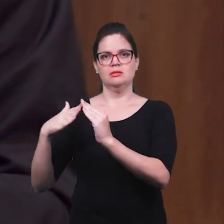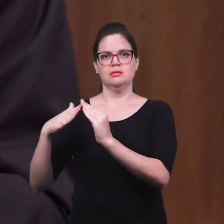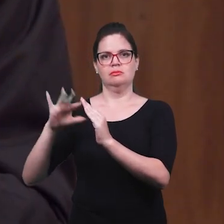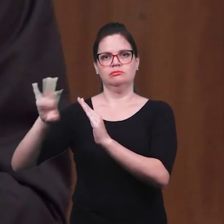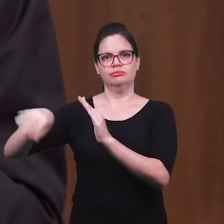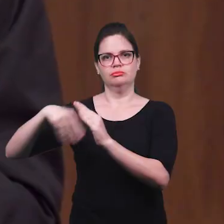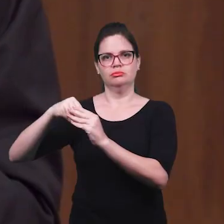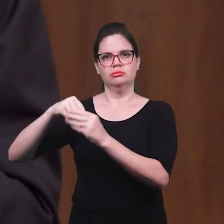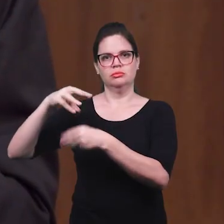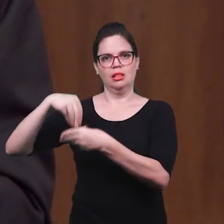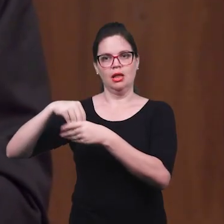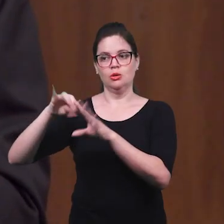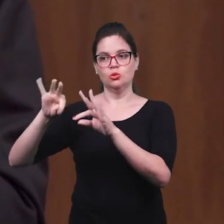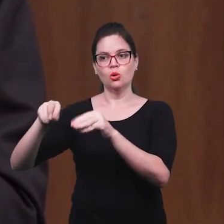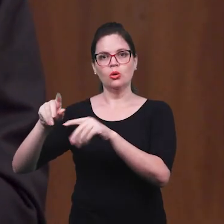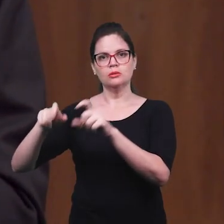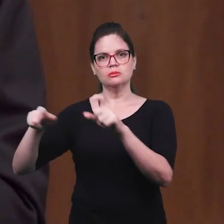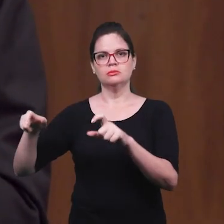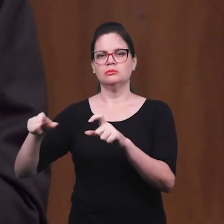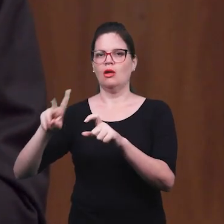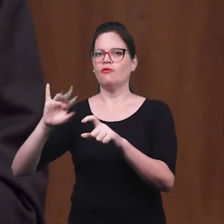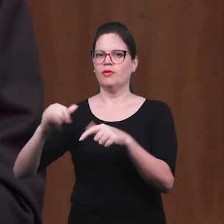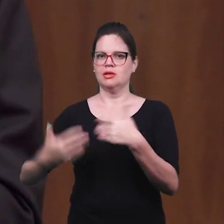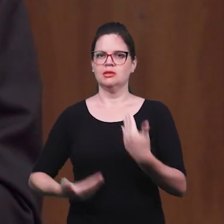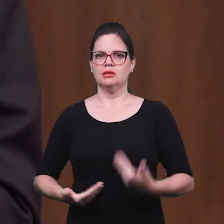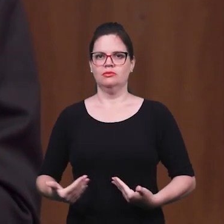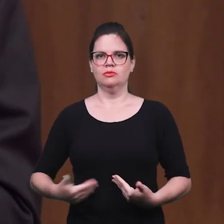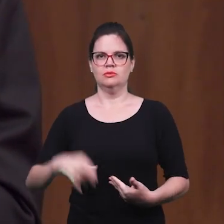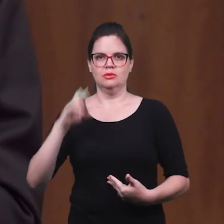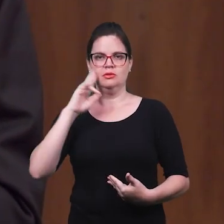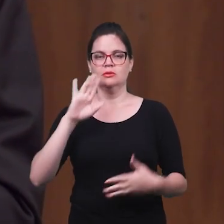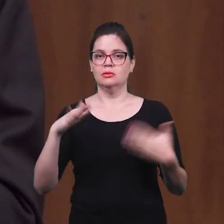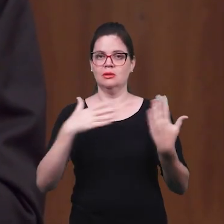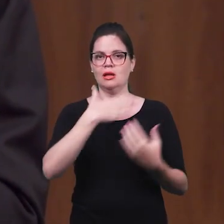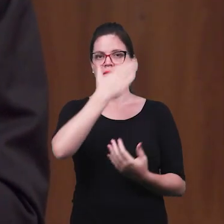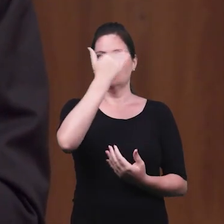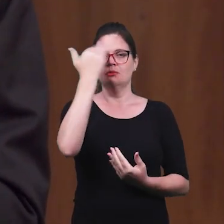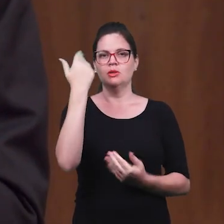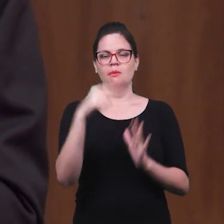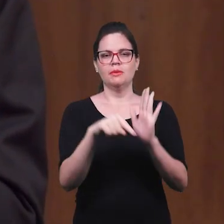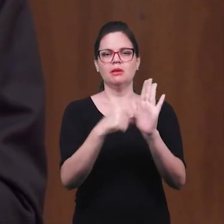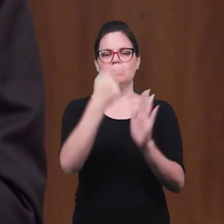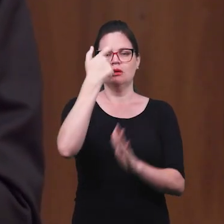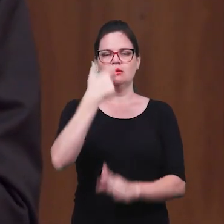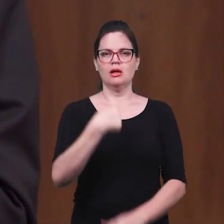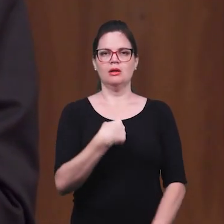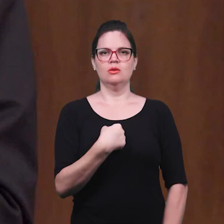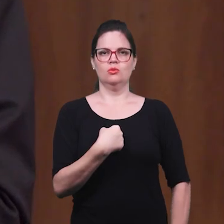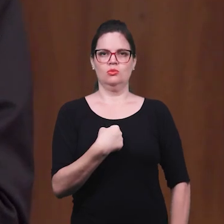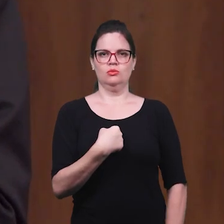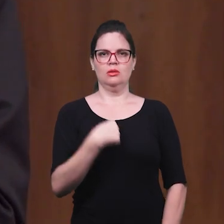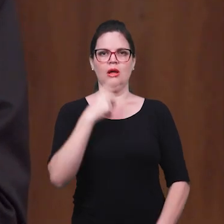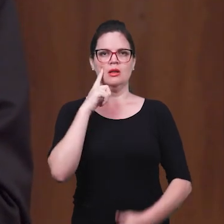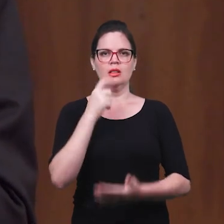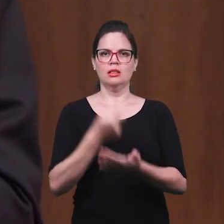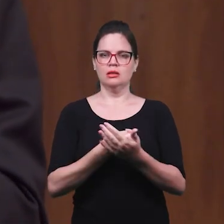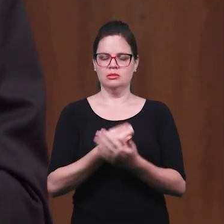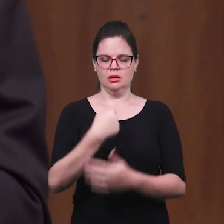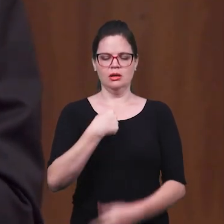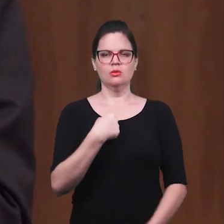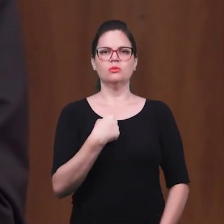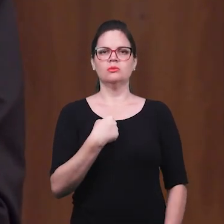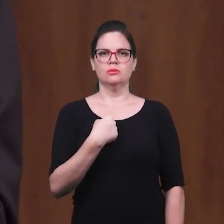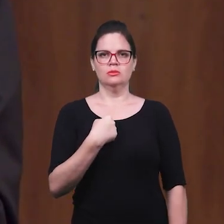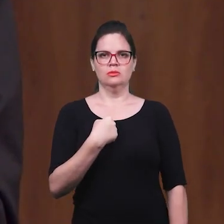minha casa. Eu acho que essa sabedoria nessa expressão é importante nós falarmos aqui para